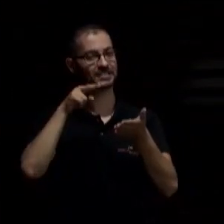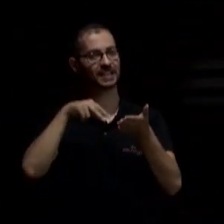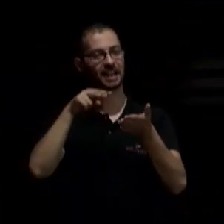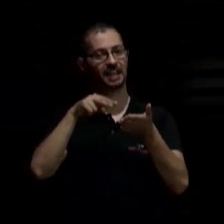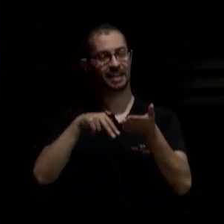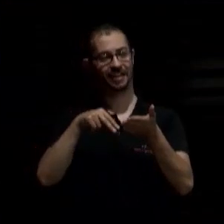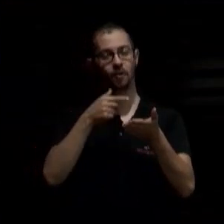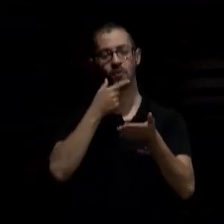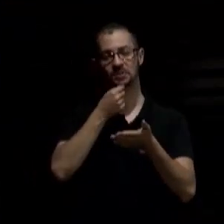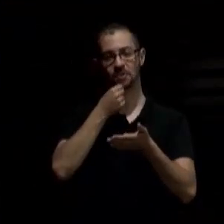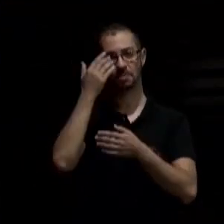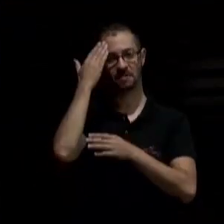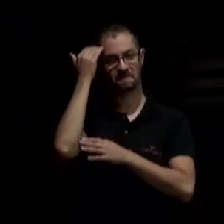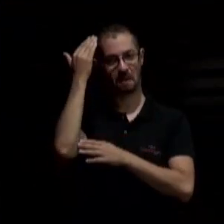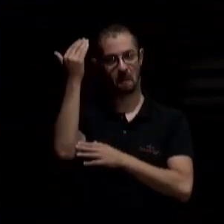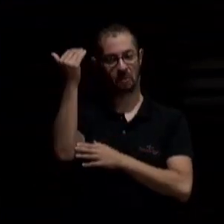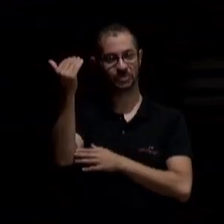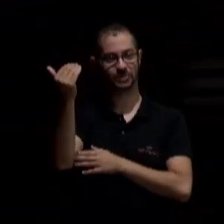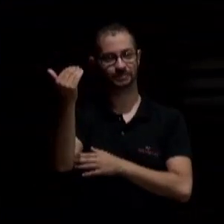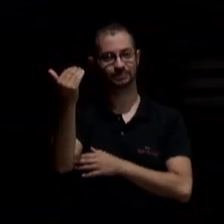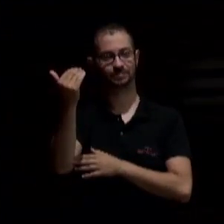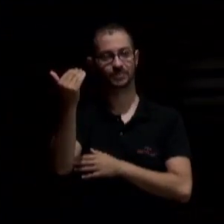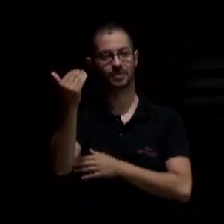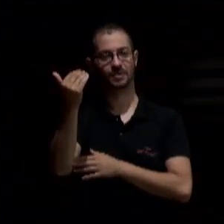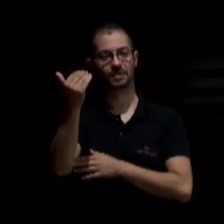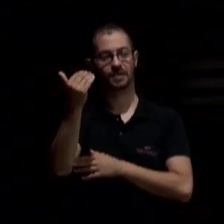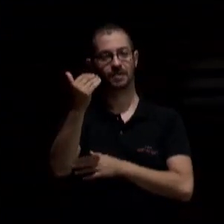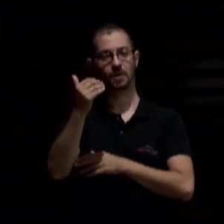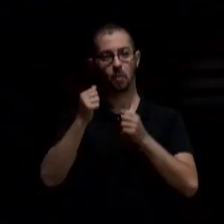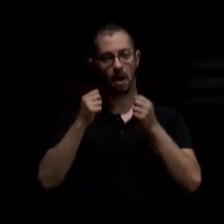Sundar Singh, o apóstolo de pés sangrentos.